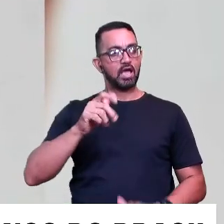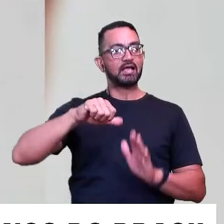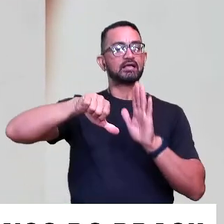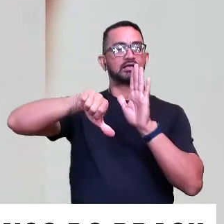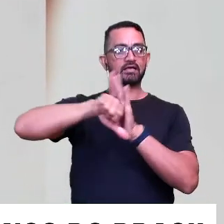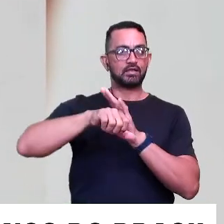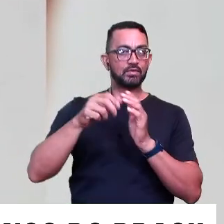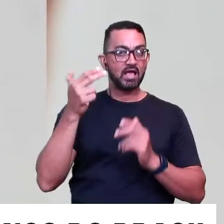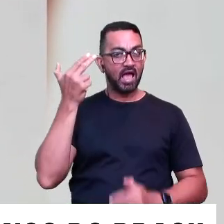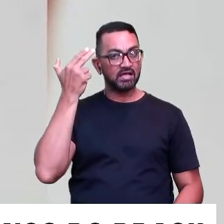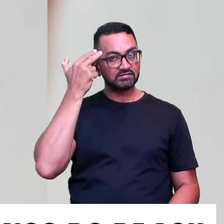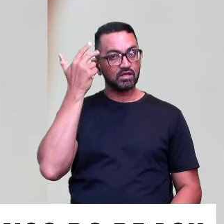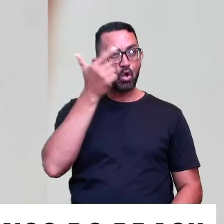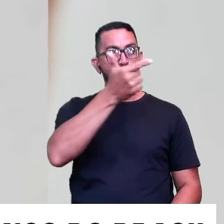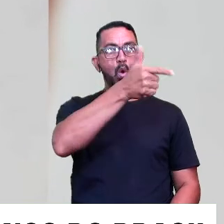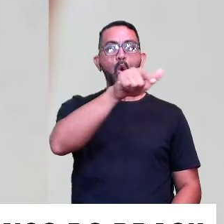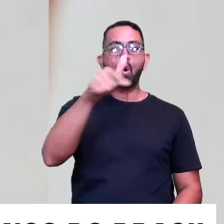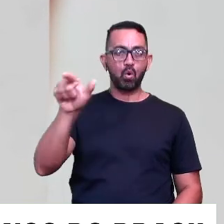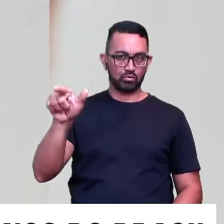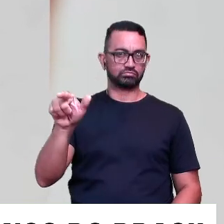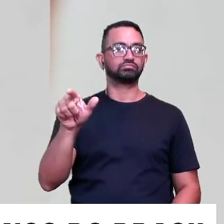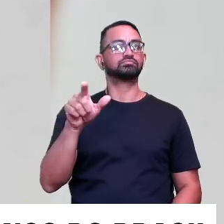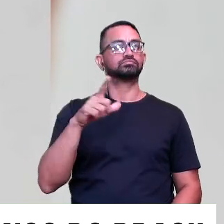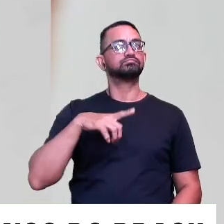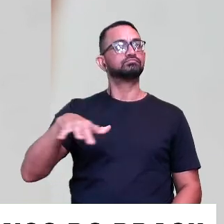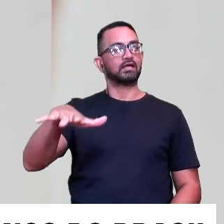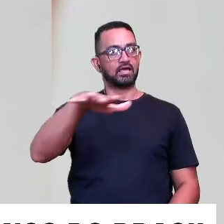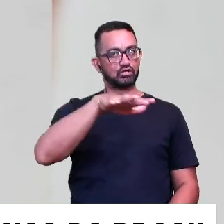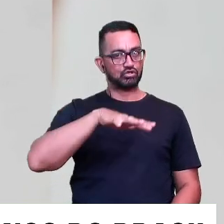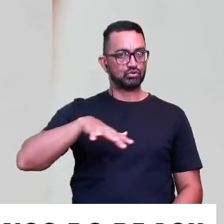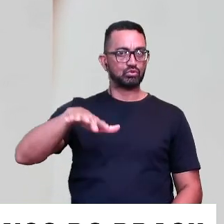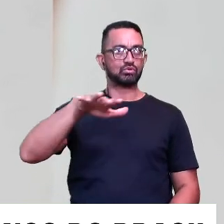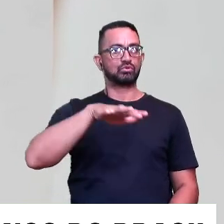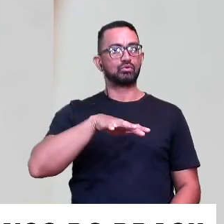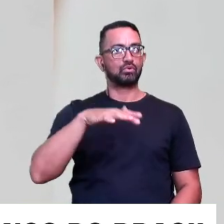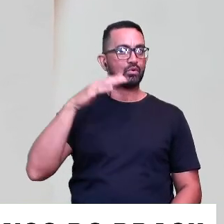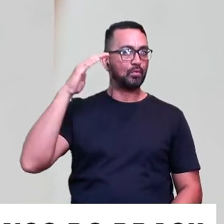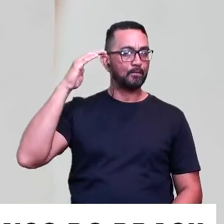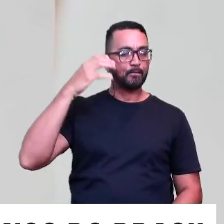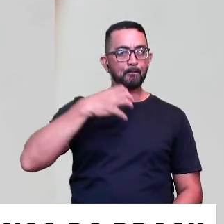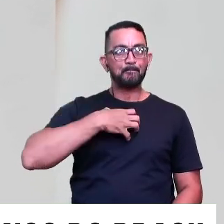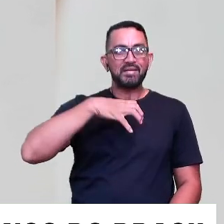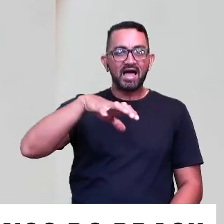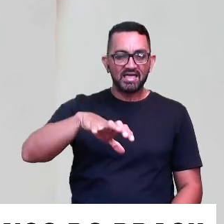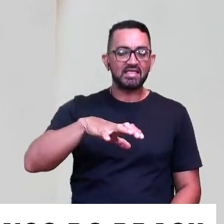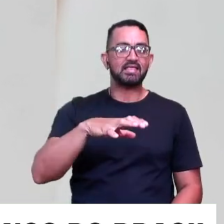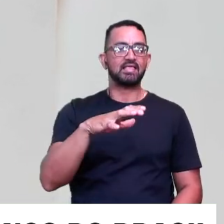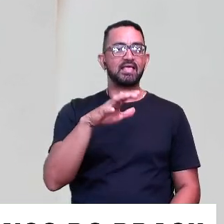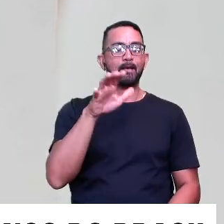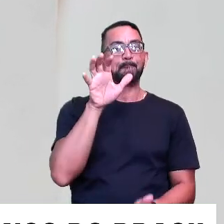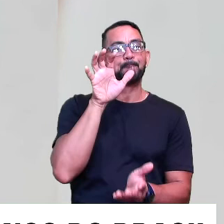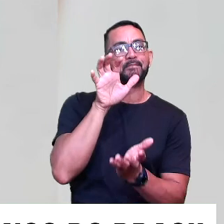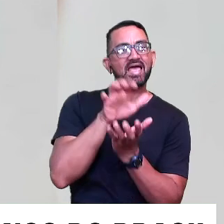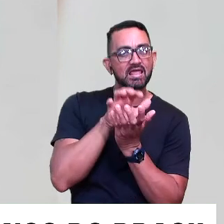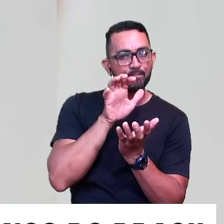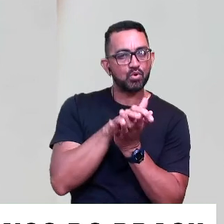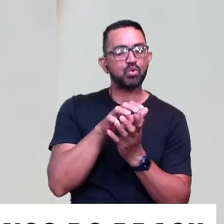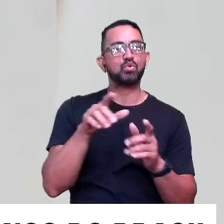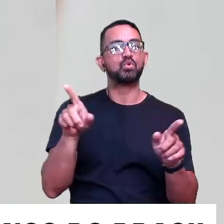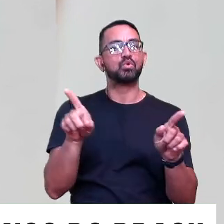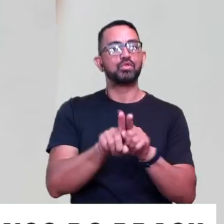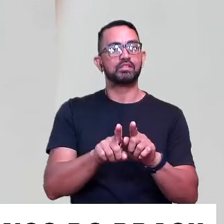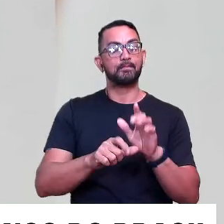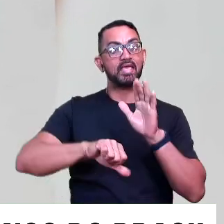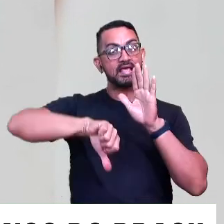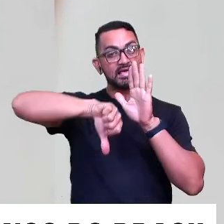cometeu crimes de assalto em outros locais, em outras regiões, inclusive, como a Bahia, Pernambuco. Ele também é suspeito